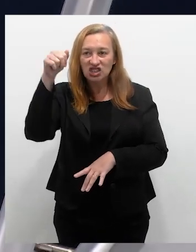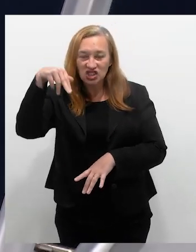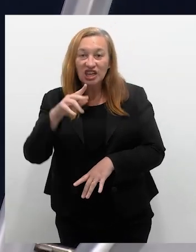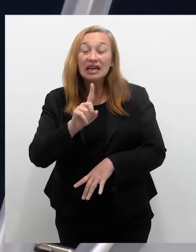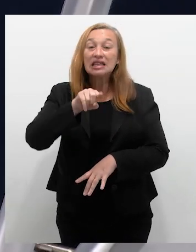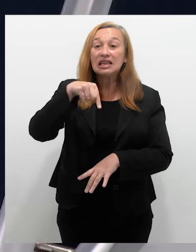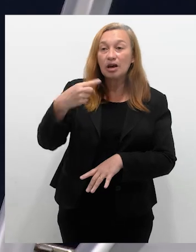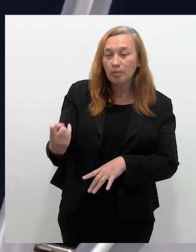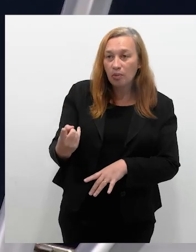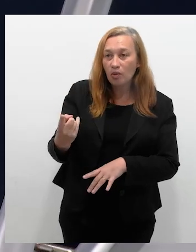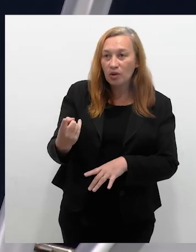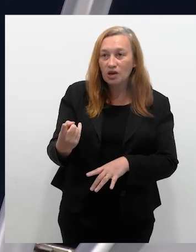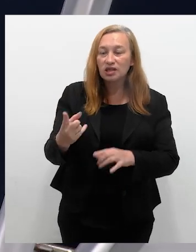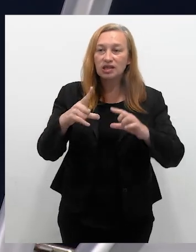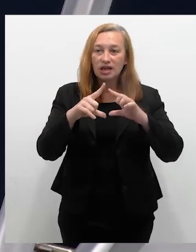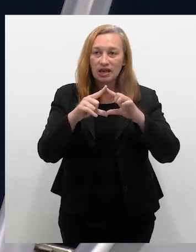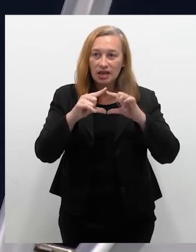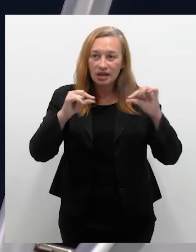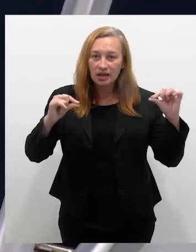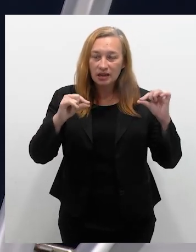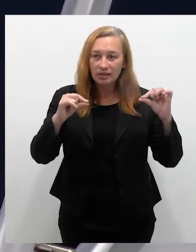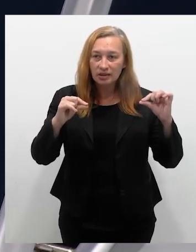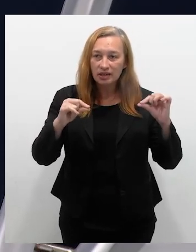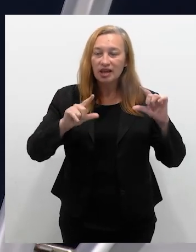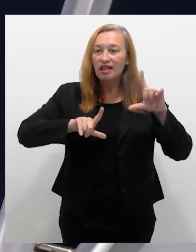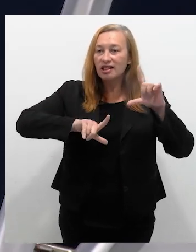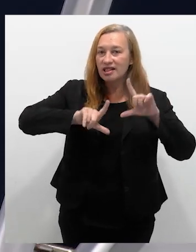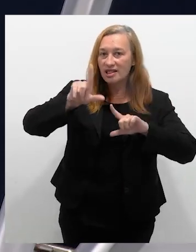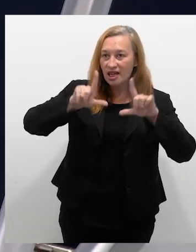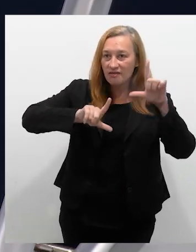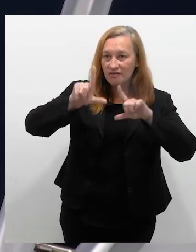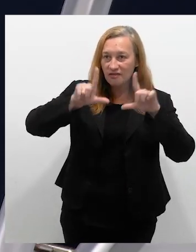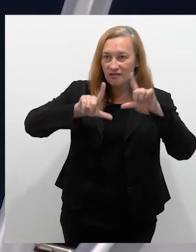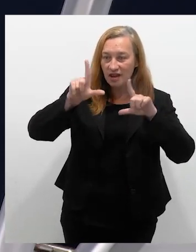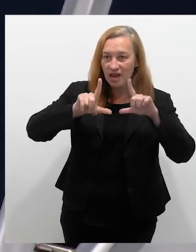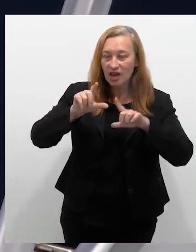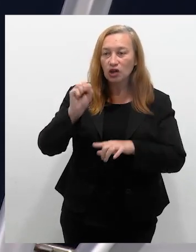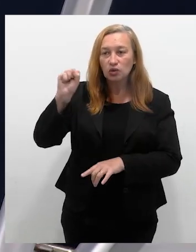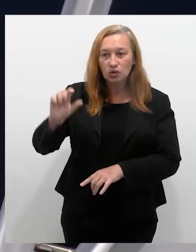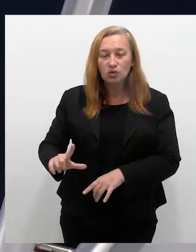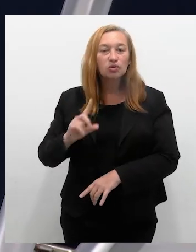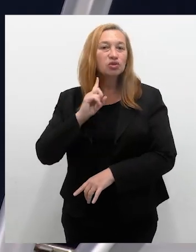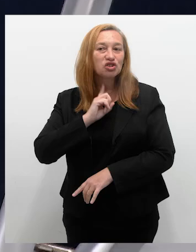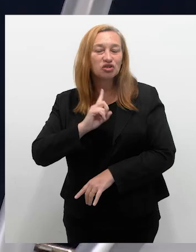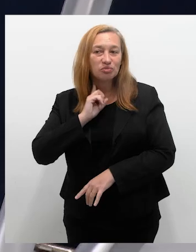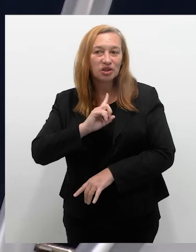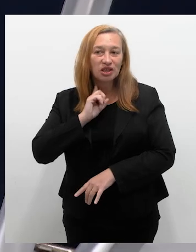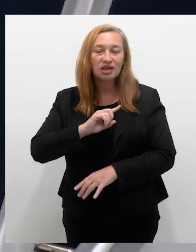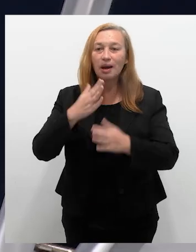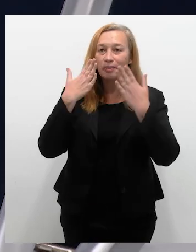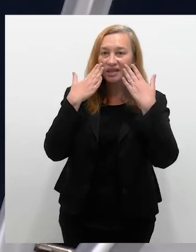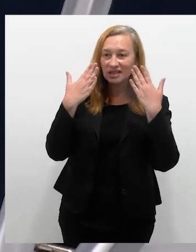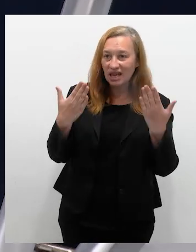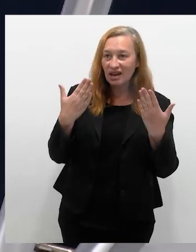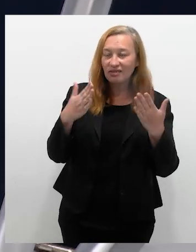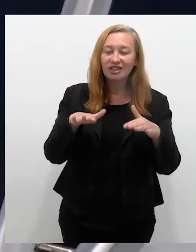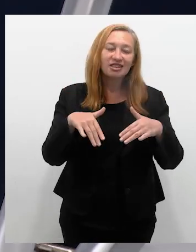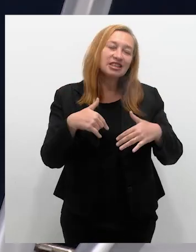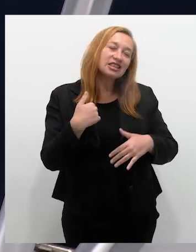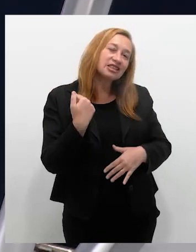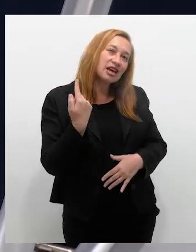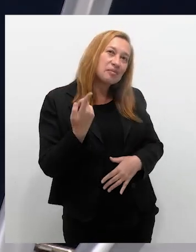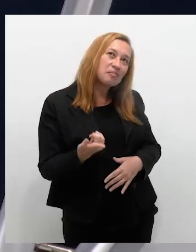que era um programa que chamava Economania, pegava Vale do Paraíba, Litoral Norte e Sul de Minas, que eu também vendia e apresentava.